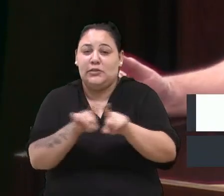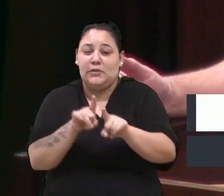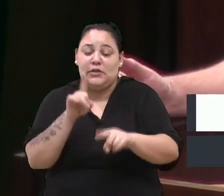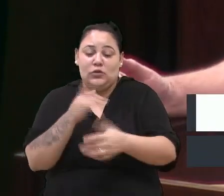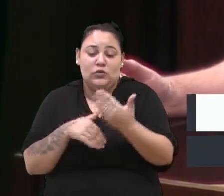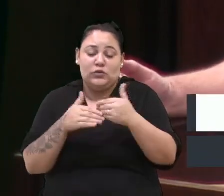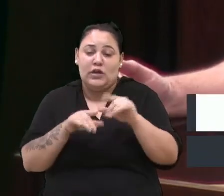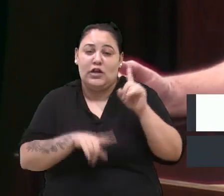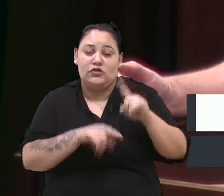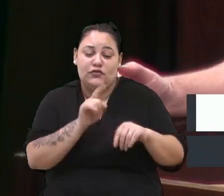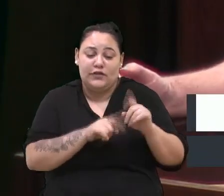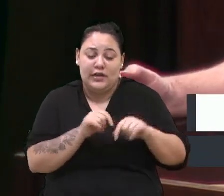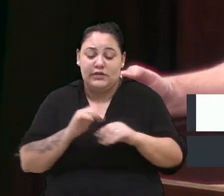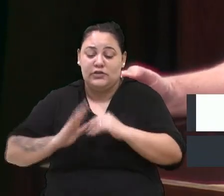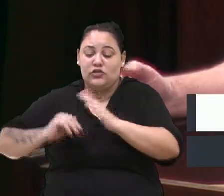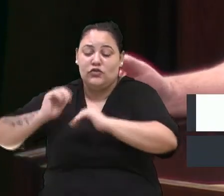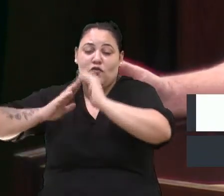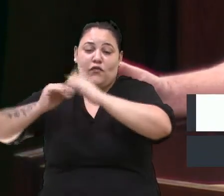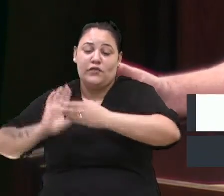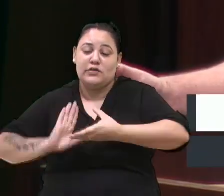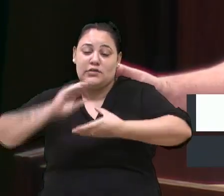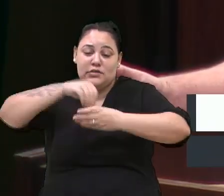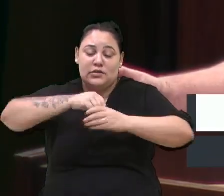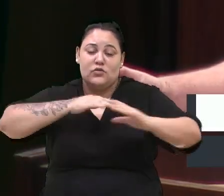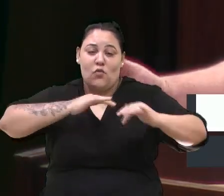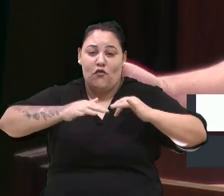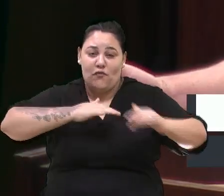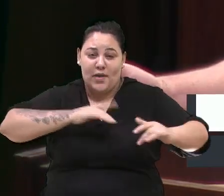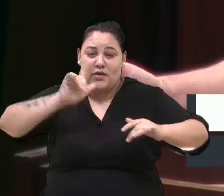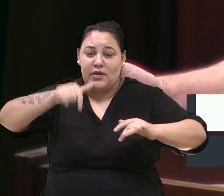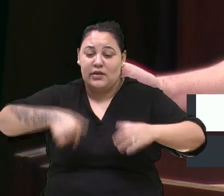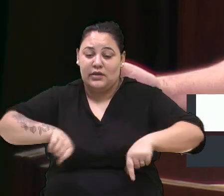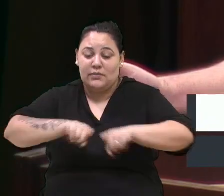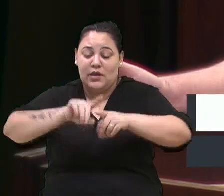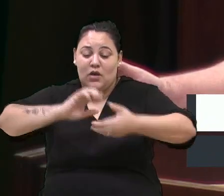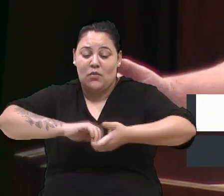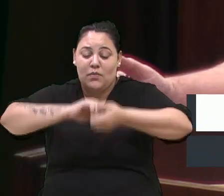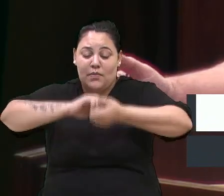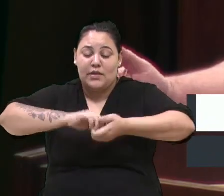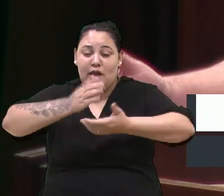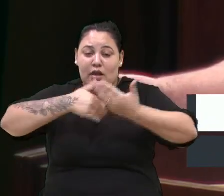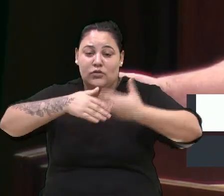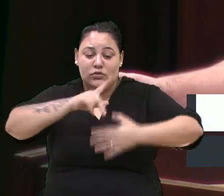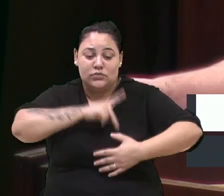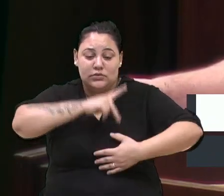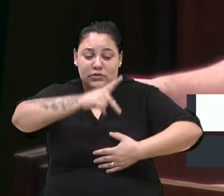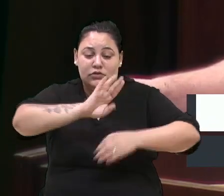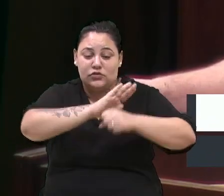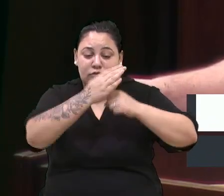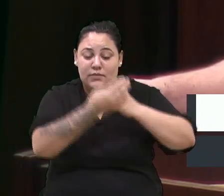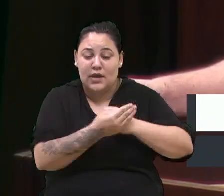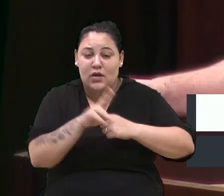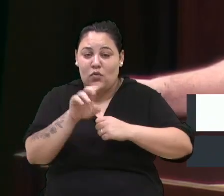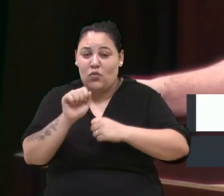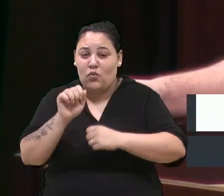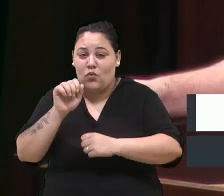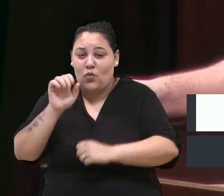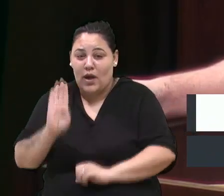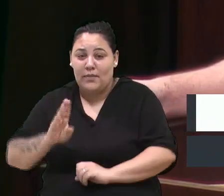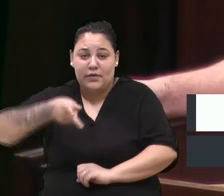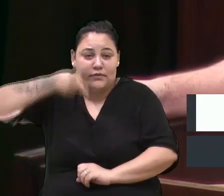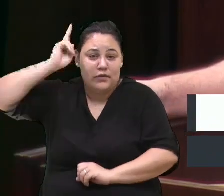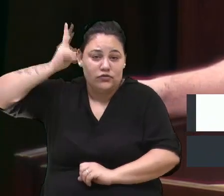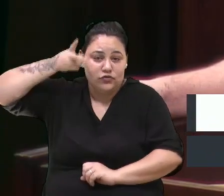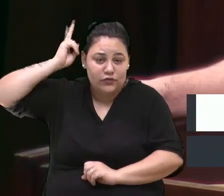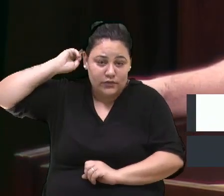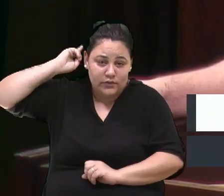que são desempenhadas, e aqui cumprimentar a todos os presidentes de bairro, ao presidente da UAB, Valdir Walter,